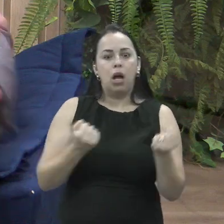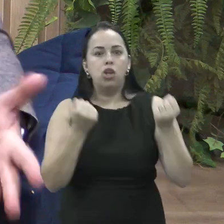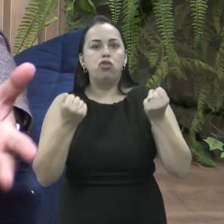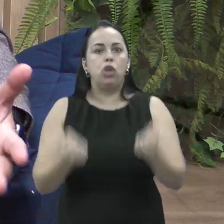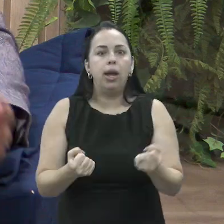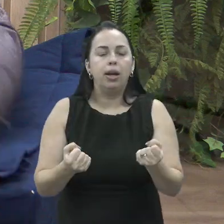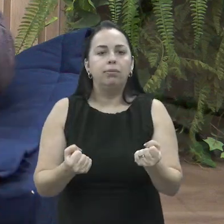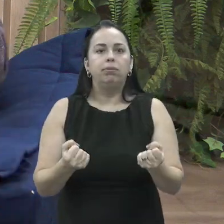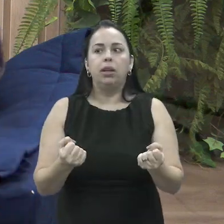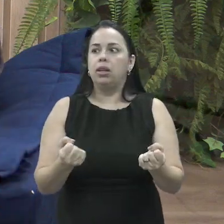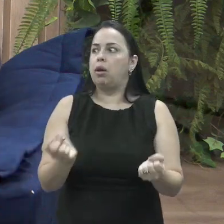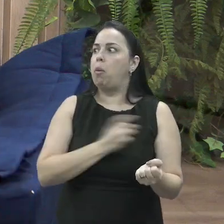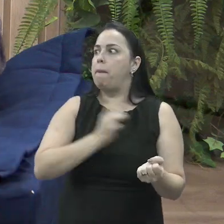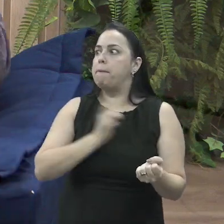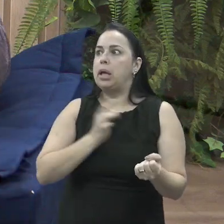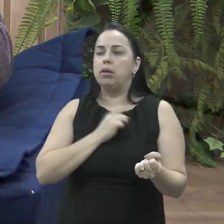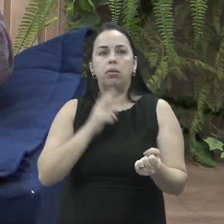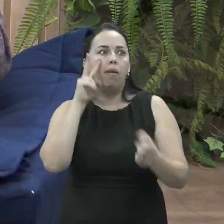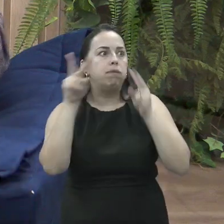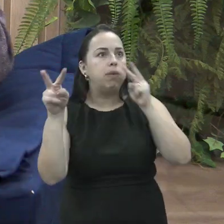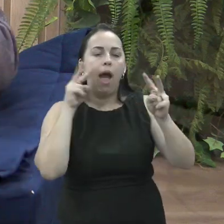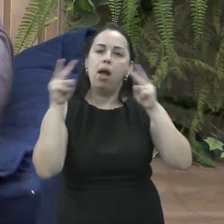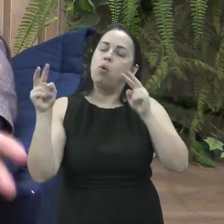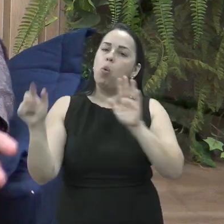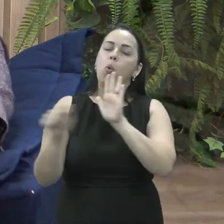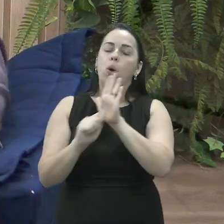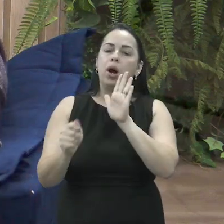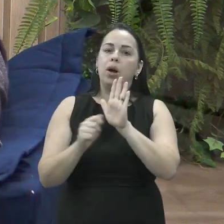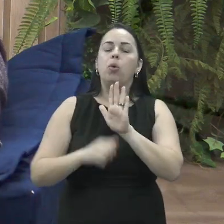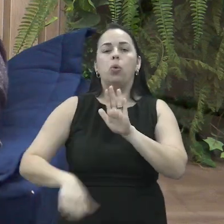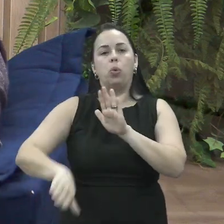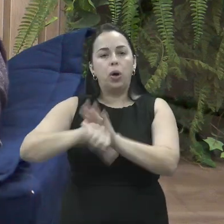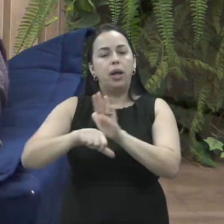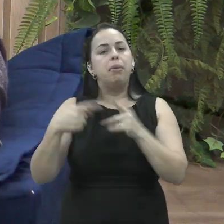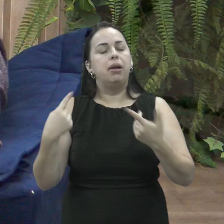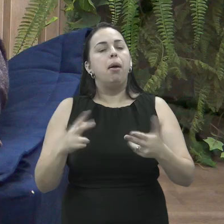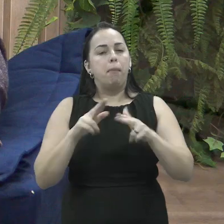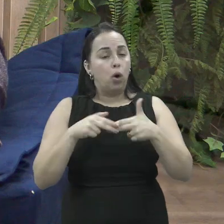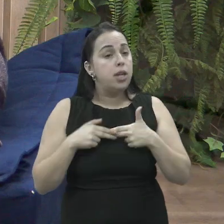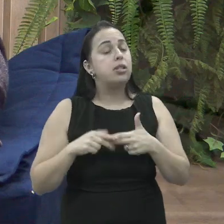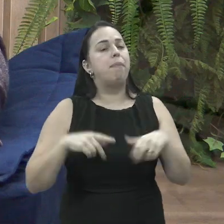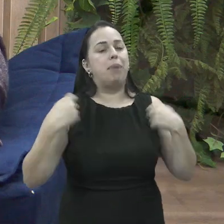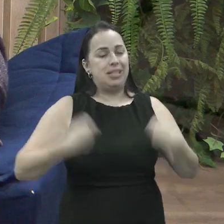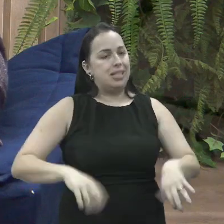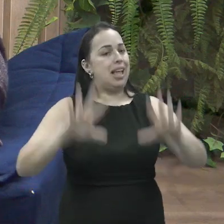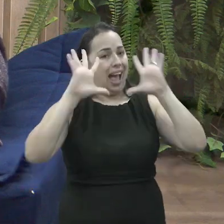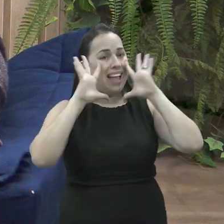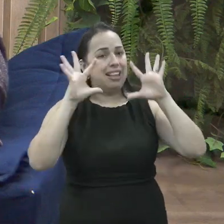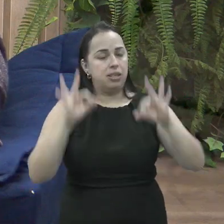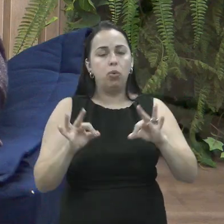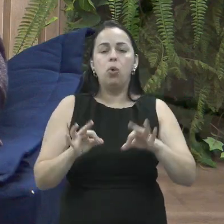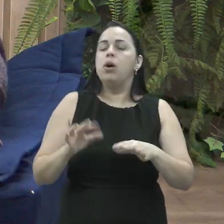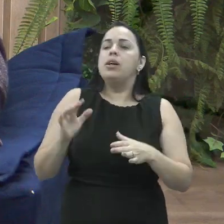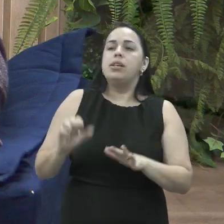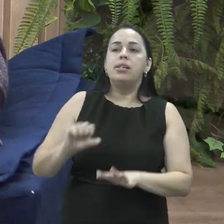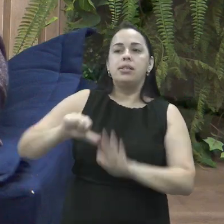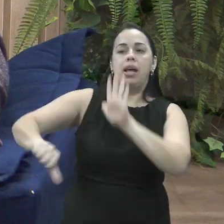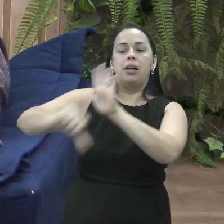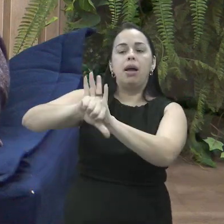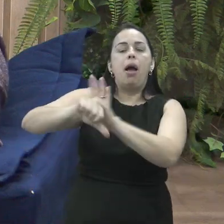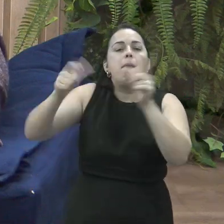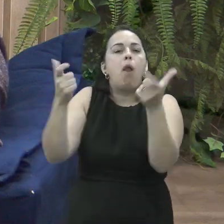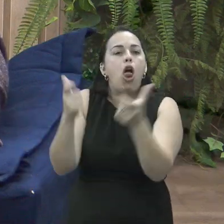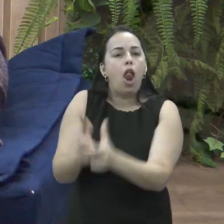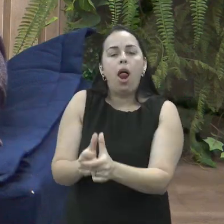que está acontecendo, porque acontece a olho nu, acontece a céu aberto. Então eu creio que essa também é uma das bandeiras que a gente precisa estar atentos, ou seja, o que